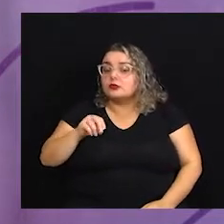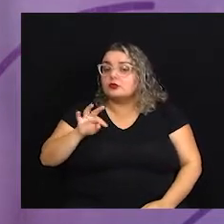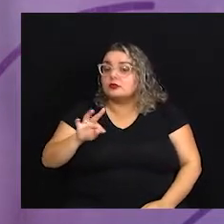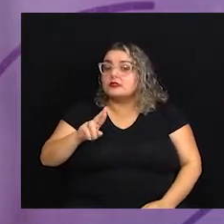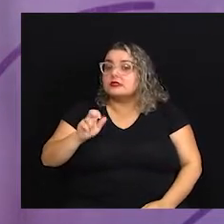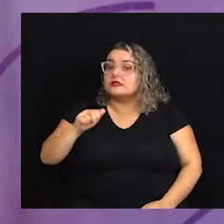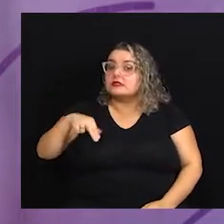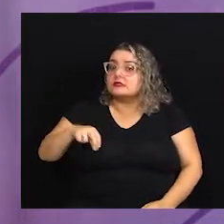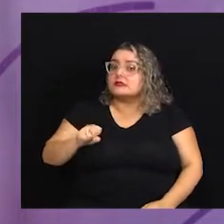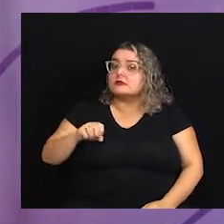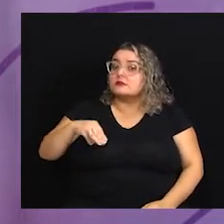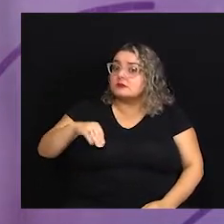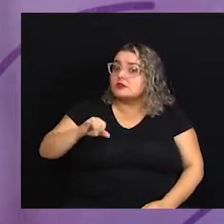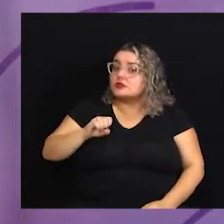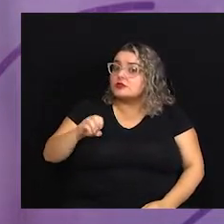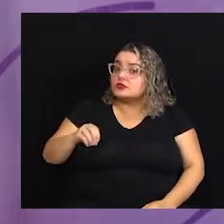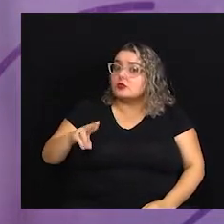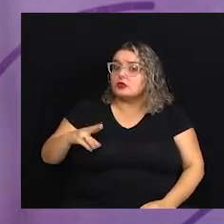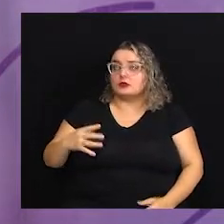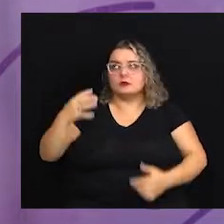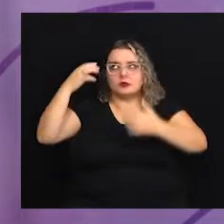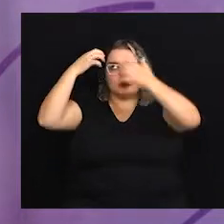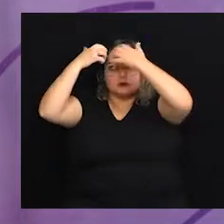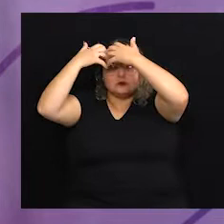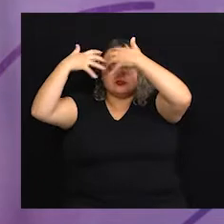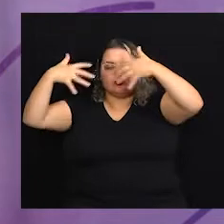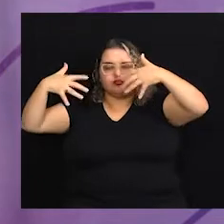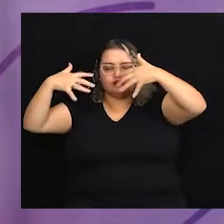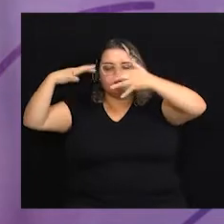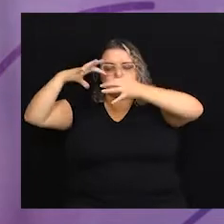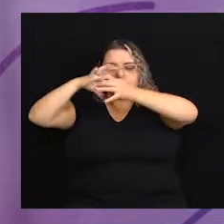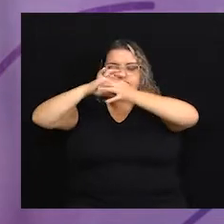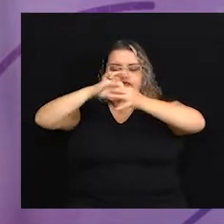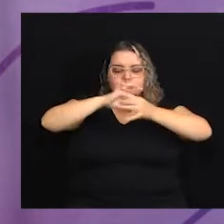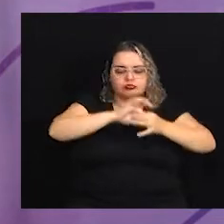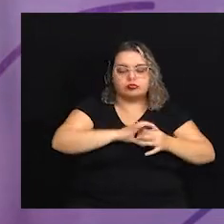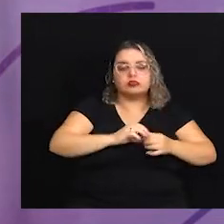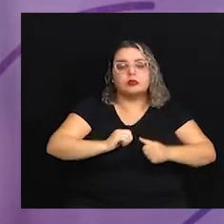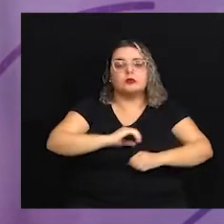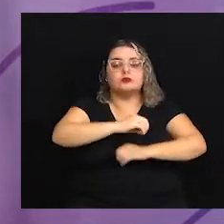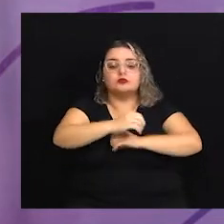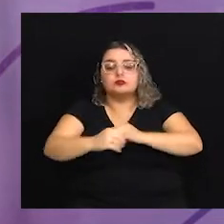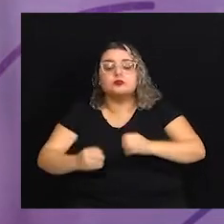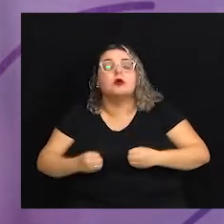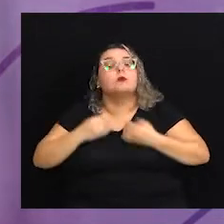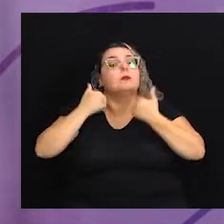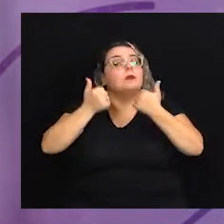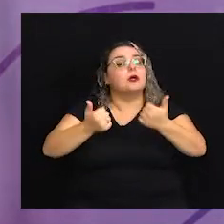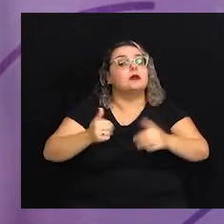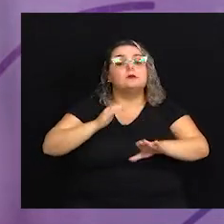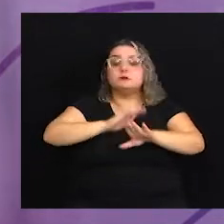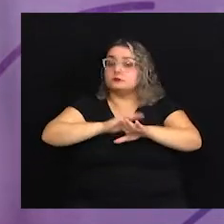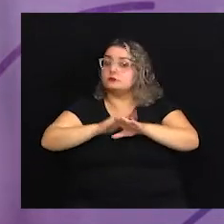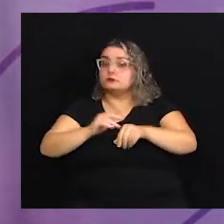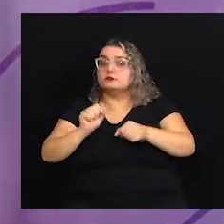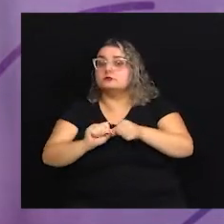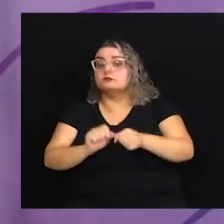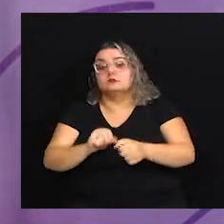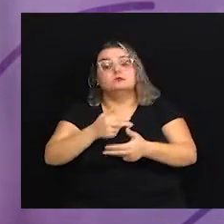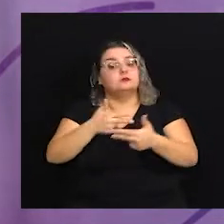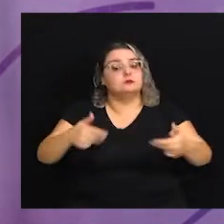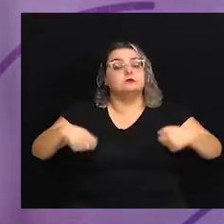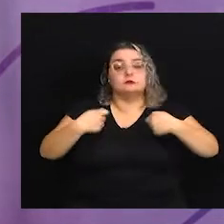os neurotransmissores são aquelas substâncias que conectam as células que nos deixam bem, que nos deixam proativas, querendo fazer o que nós